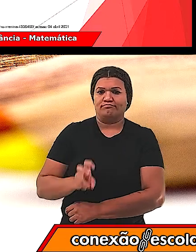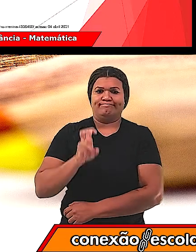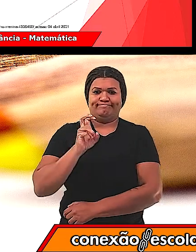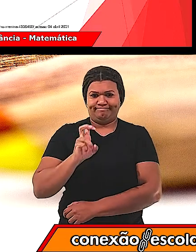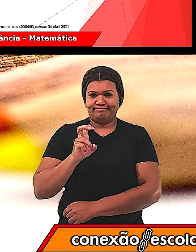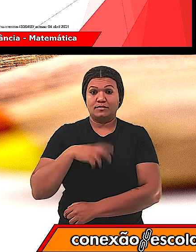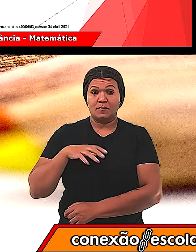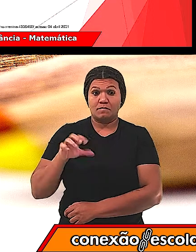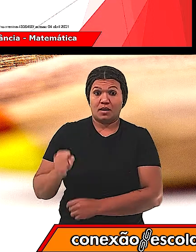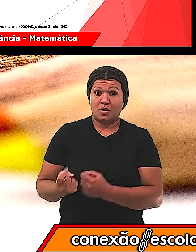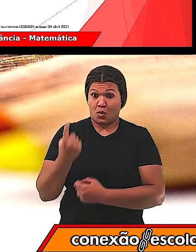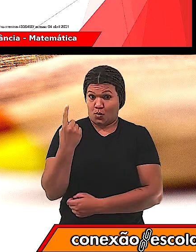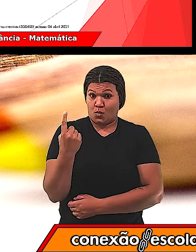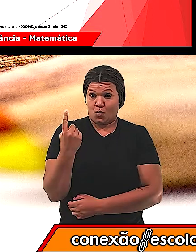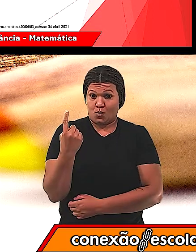lá?